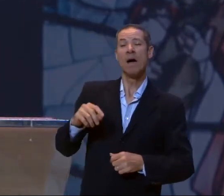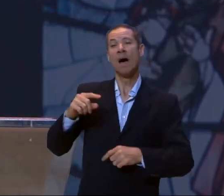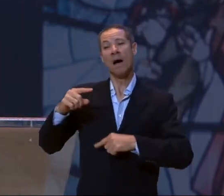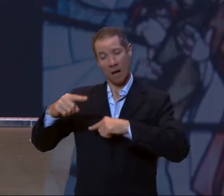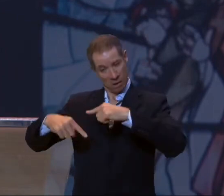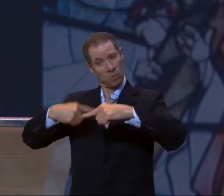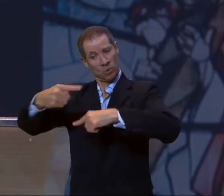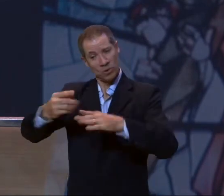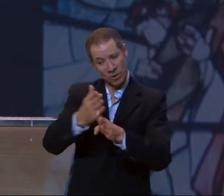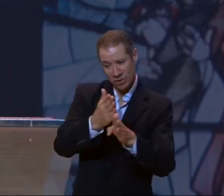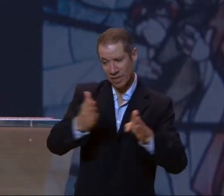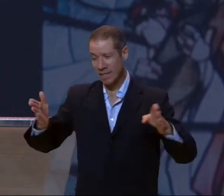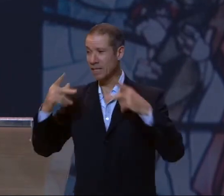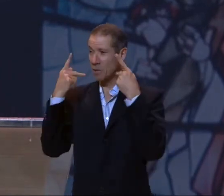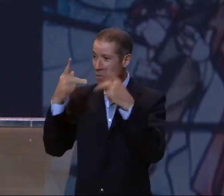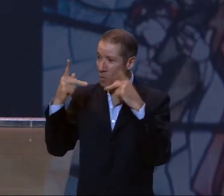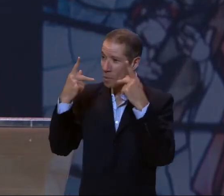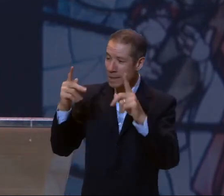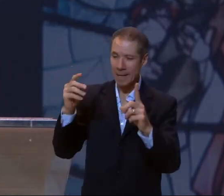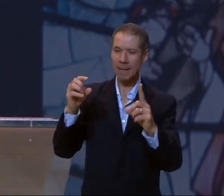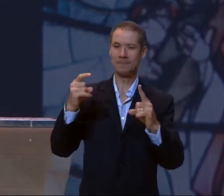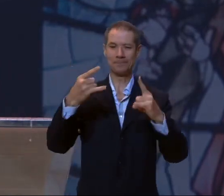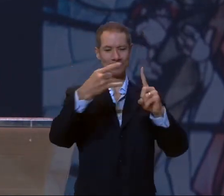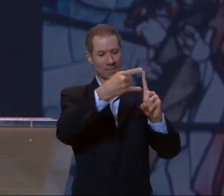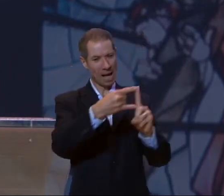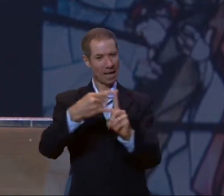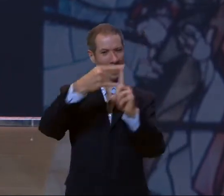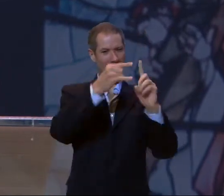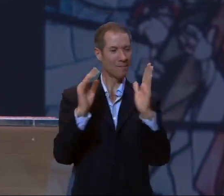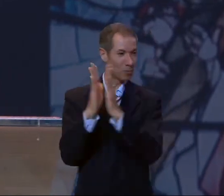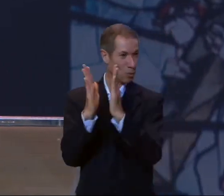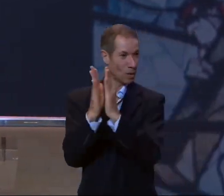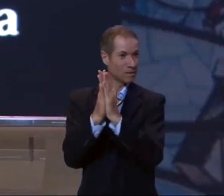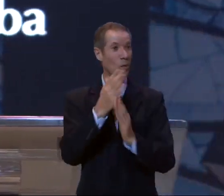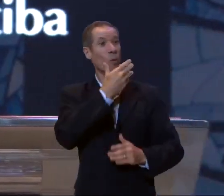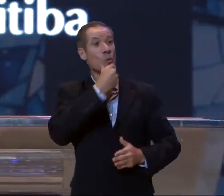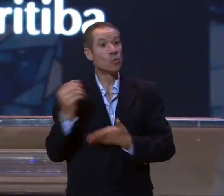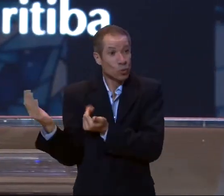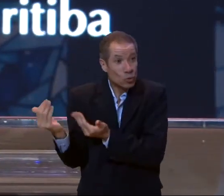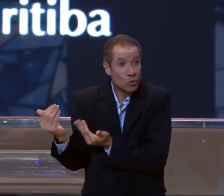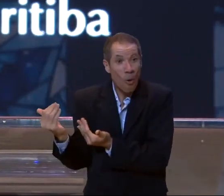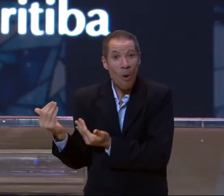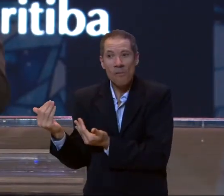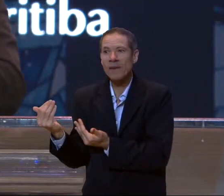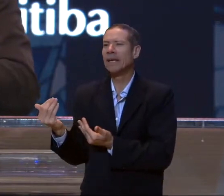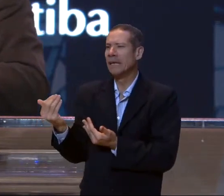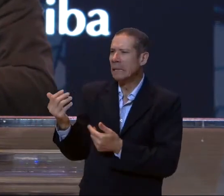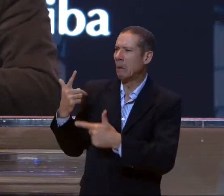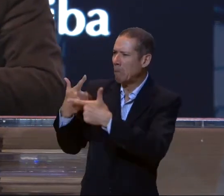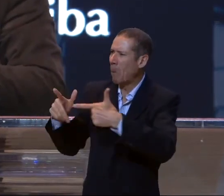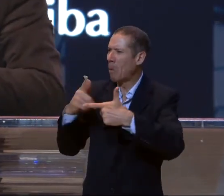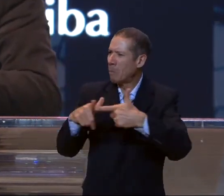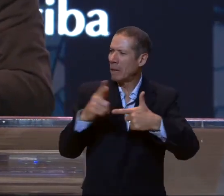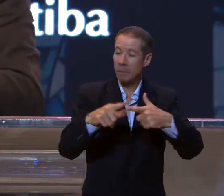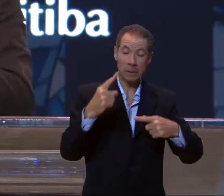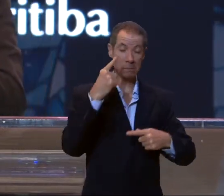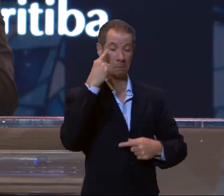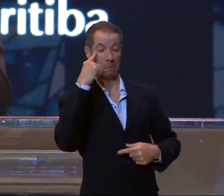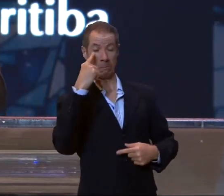quando eu vou ministrar na live de oração, eu lembro que entra um rapaz, um jovem, pedindo oração porque estava com um problema na